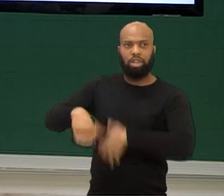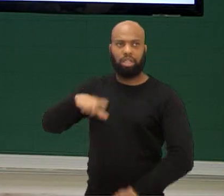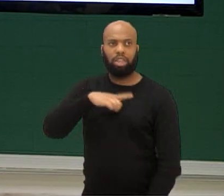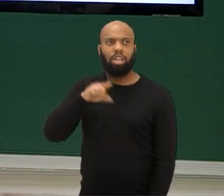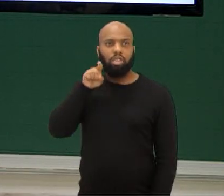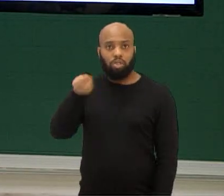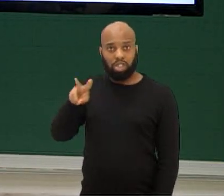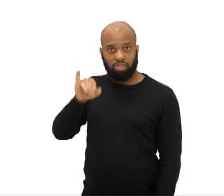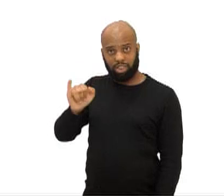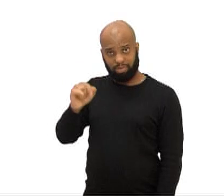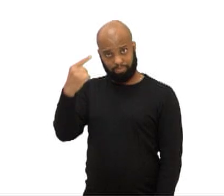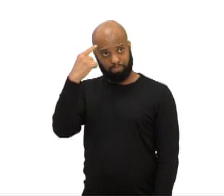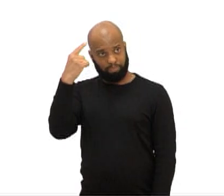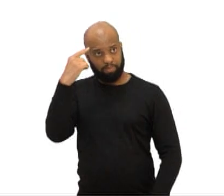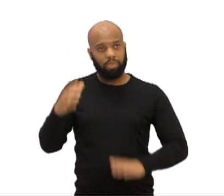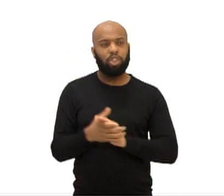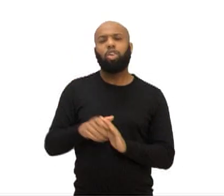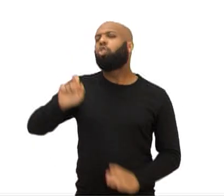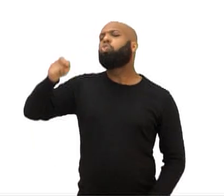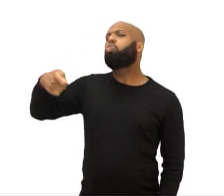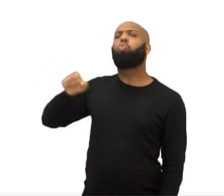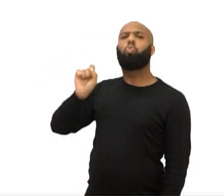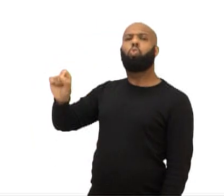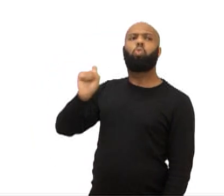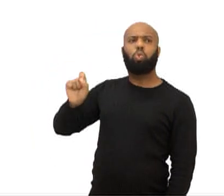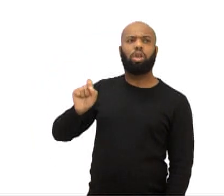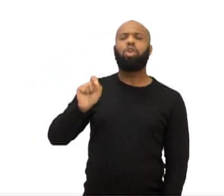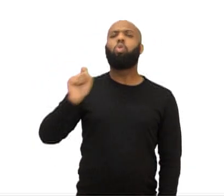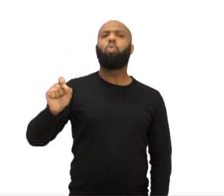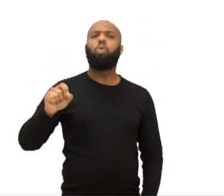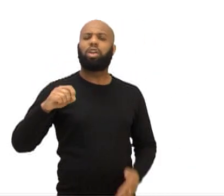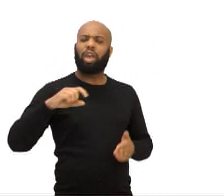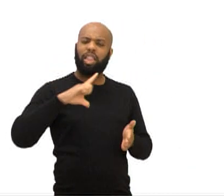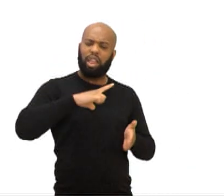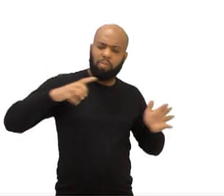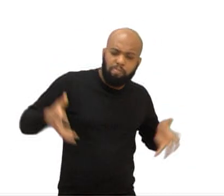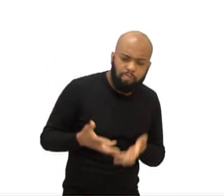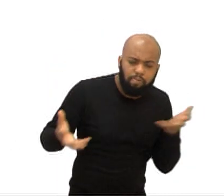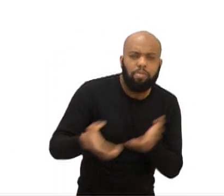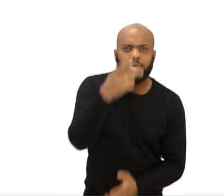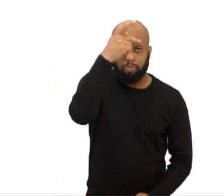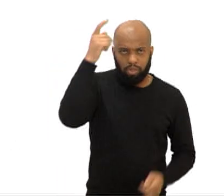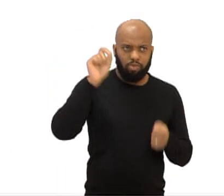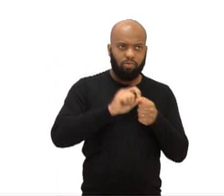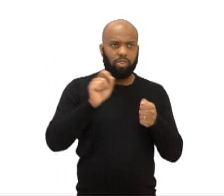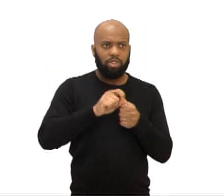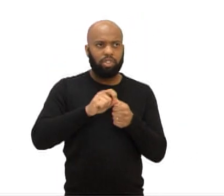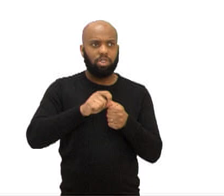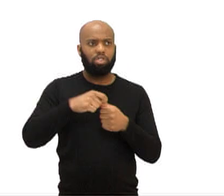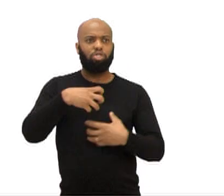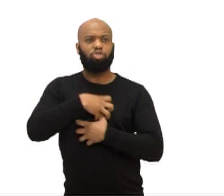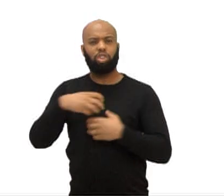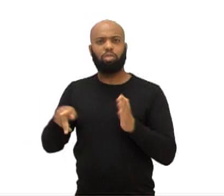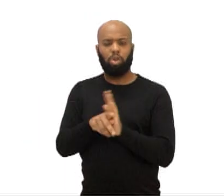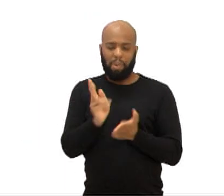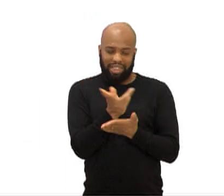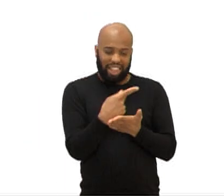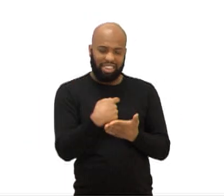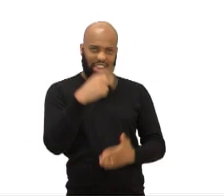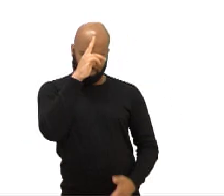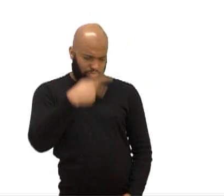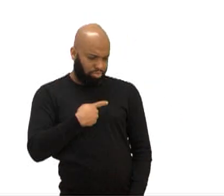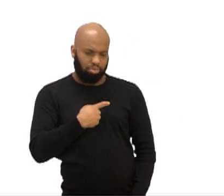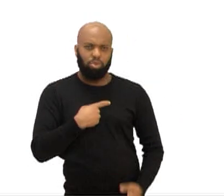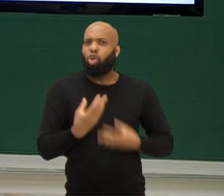vão pensar um pouquinho. Sobre o que, profe? Que motivaria uma pessoa a fazer-se um autorretrato? Então,